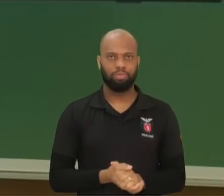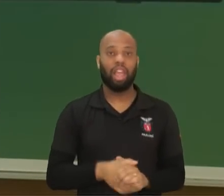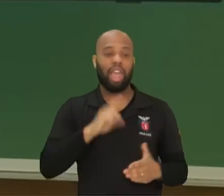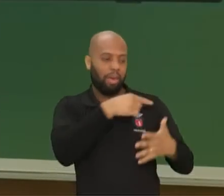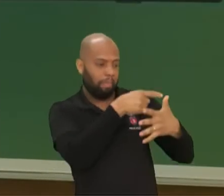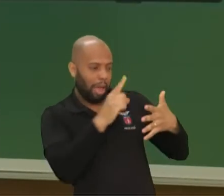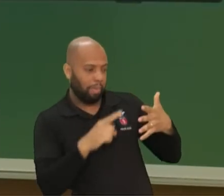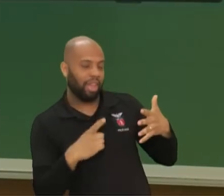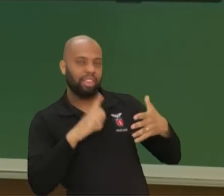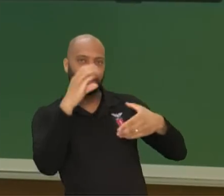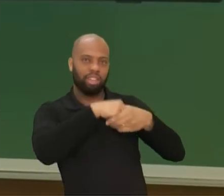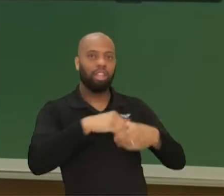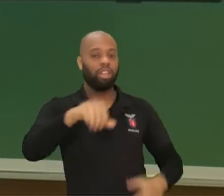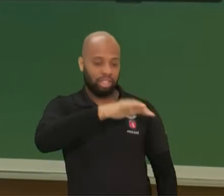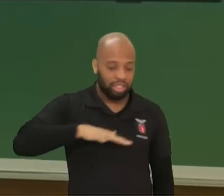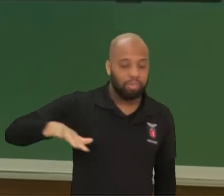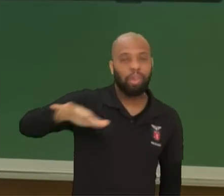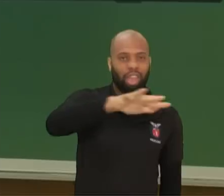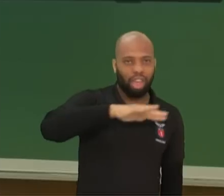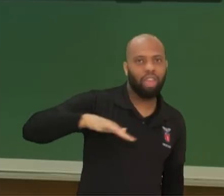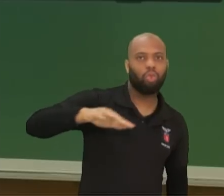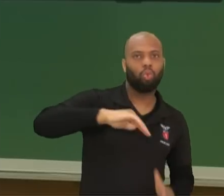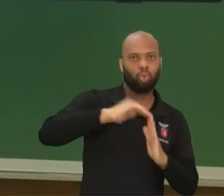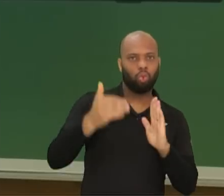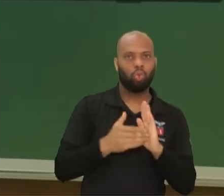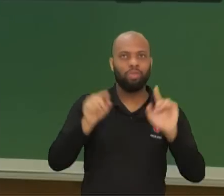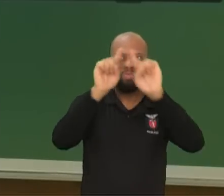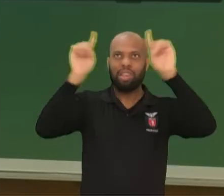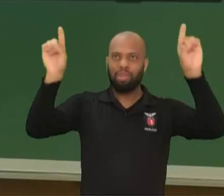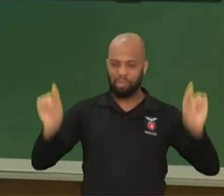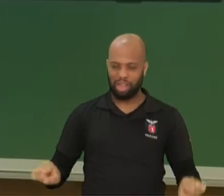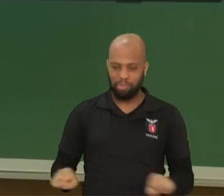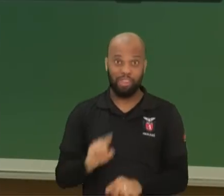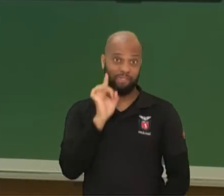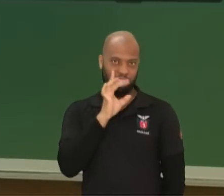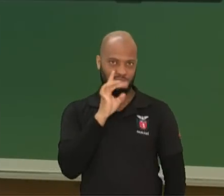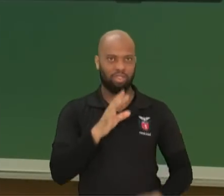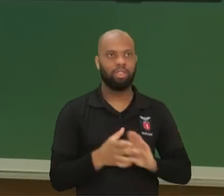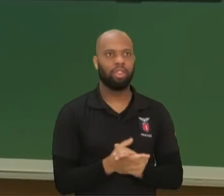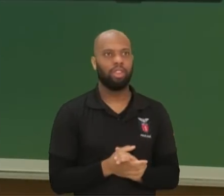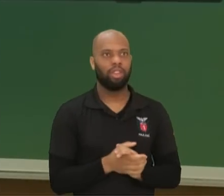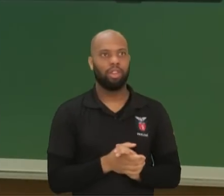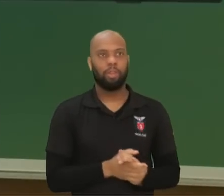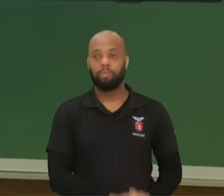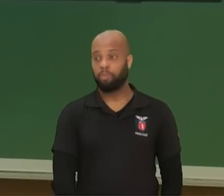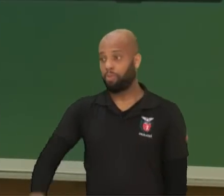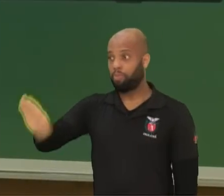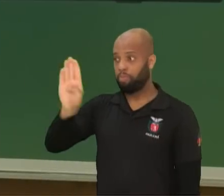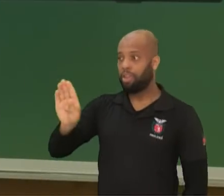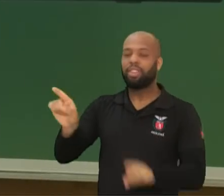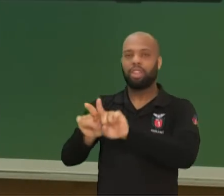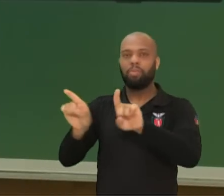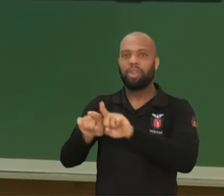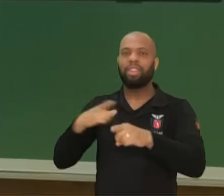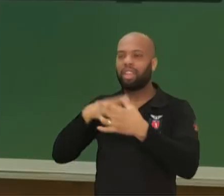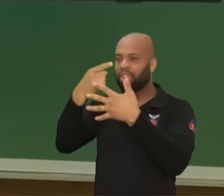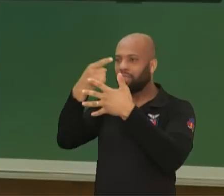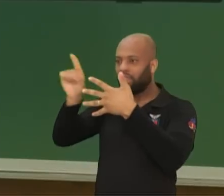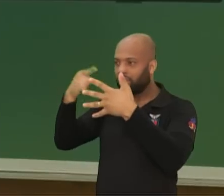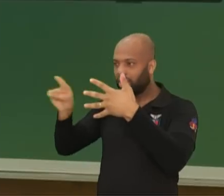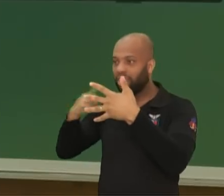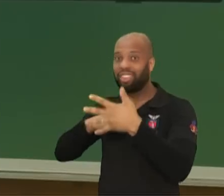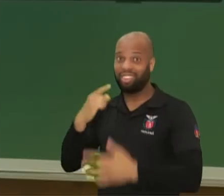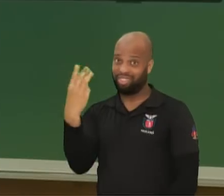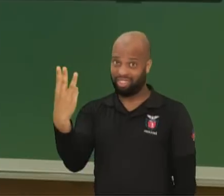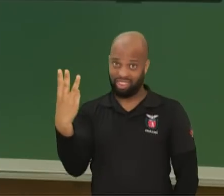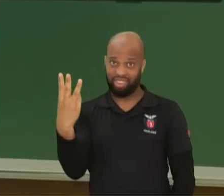os elementos do nosso espaço amostral. Todos os elementos do espaço amostral. Então, aqui também, pessoal, eu tenho lá 3 elementos, que